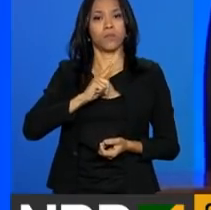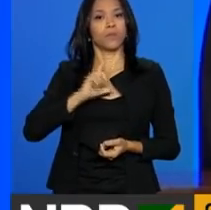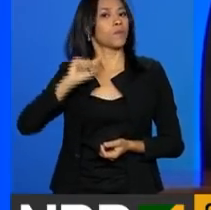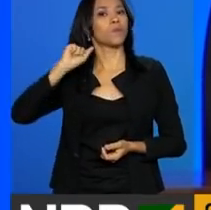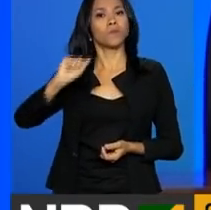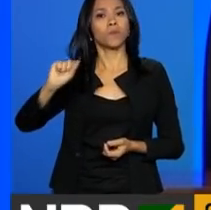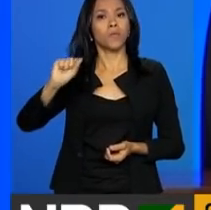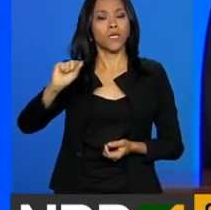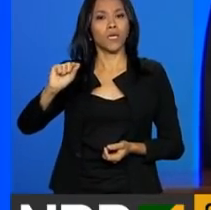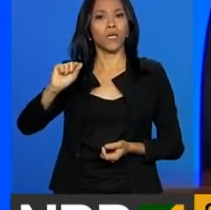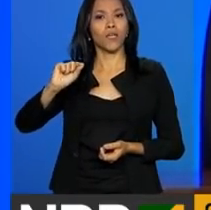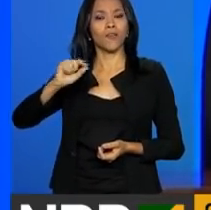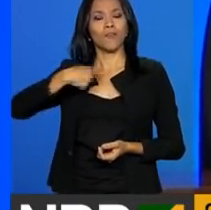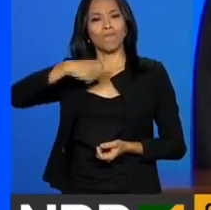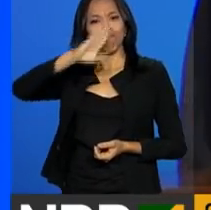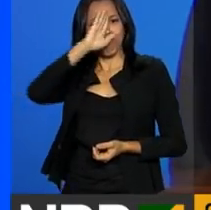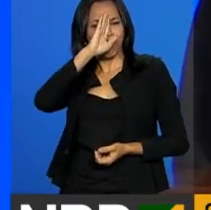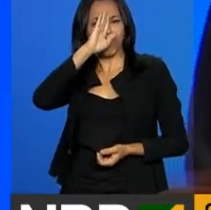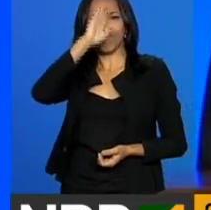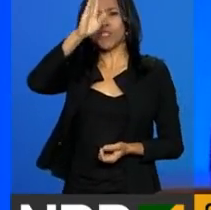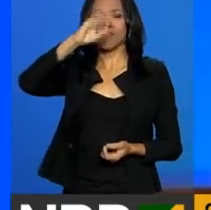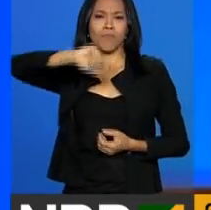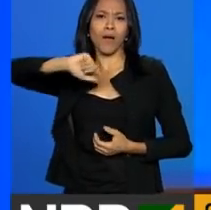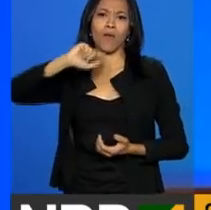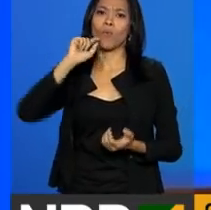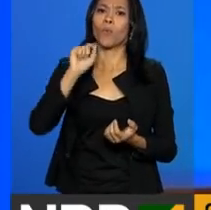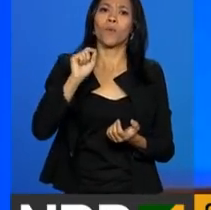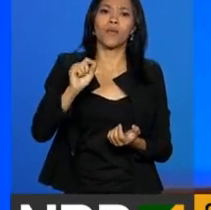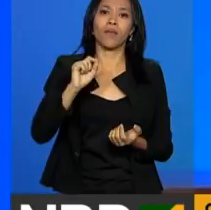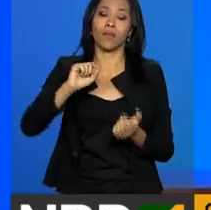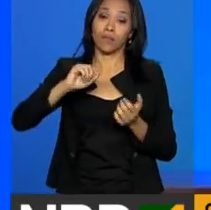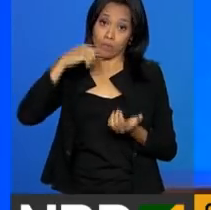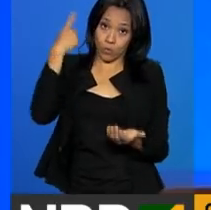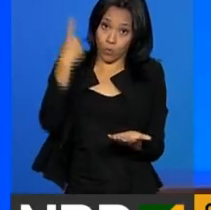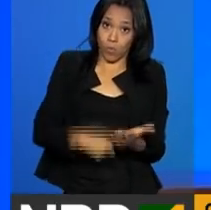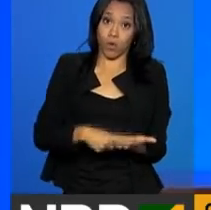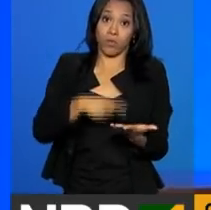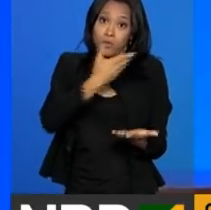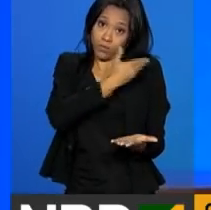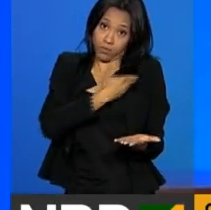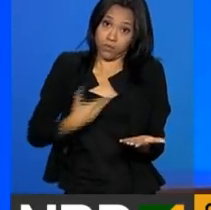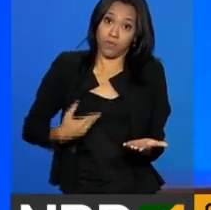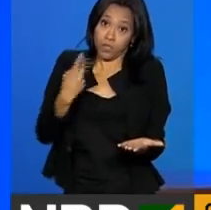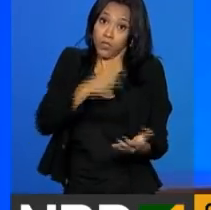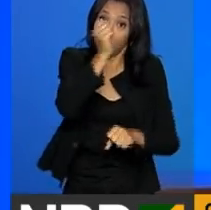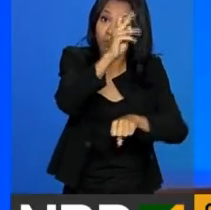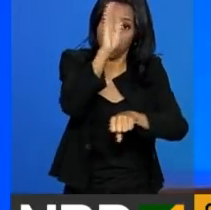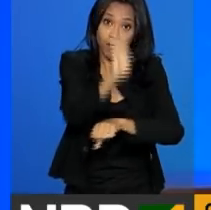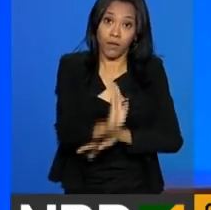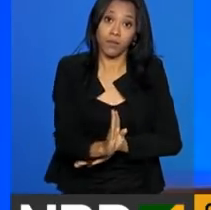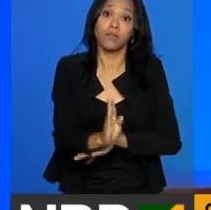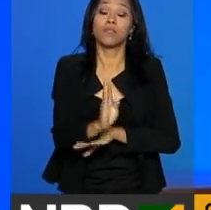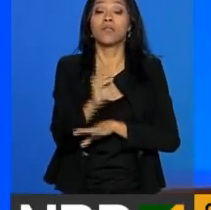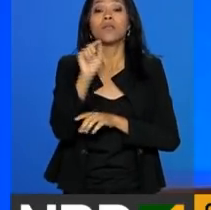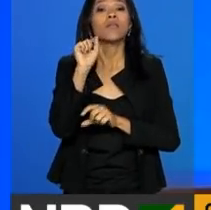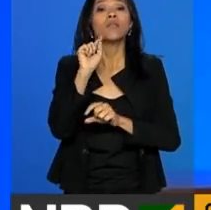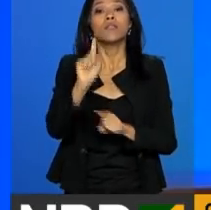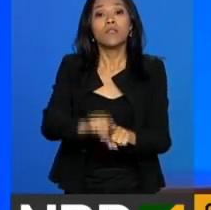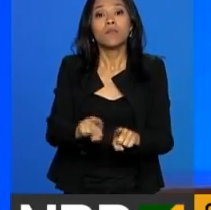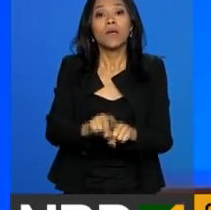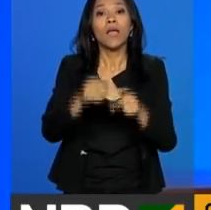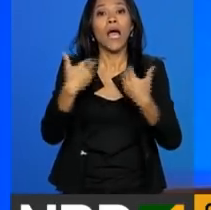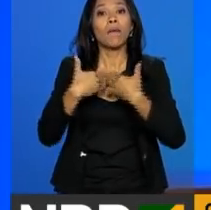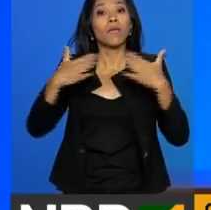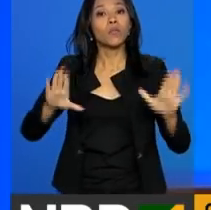certa um certo papel chave em nossa agenda de modernização do nosso país e abertura a abertura com